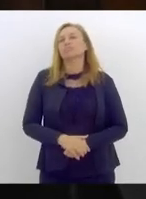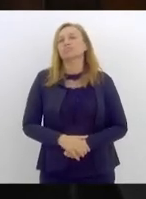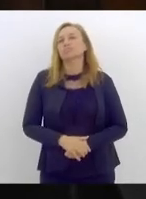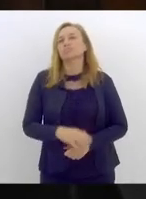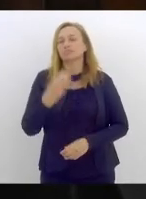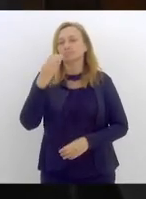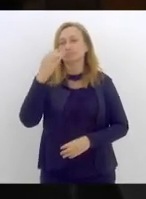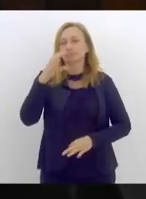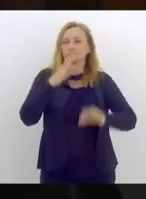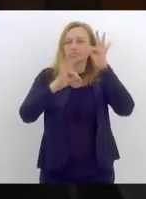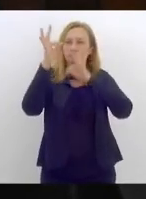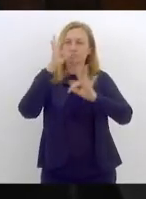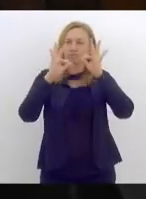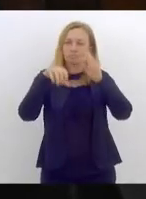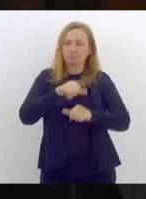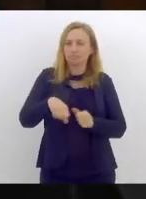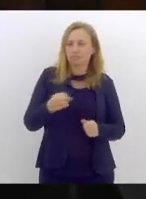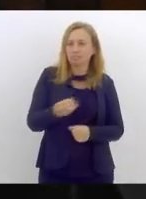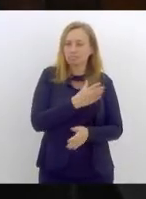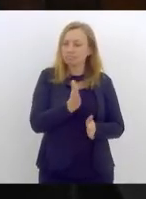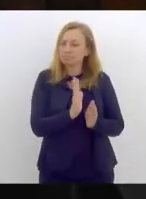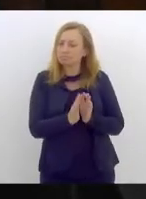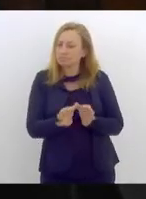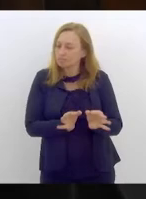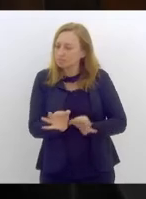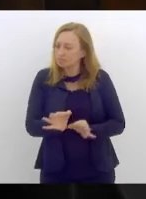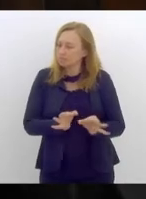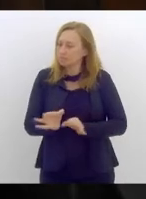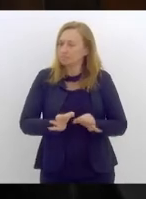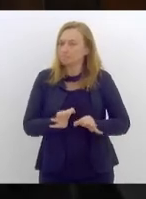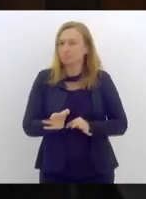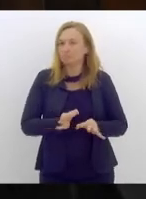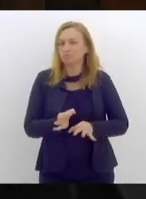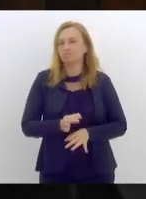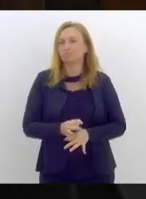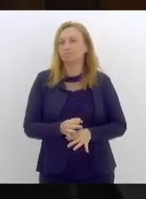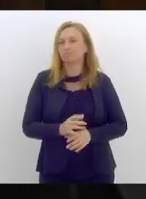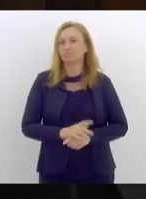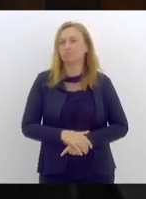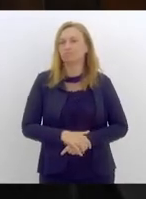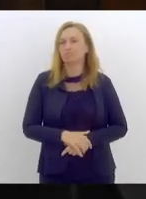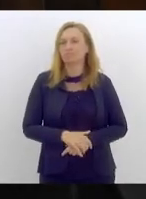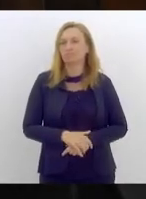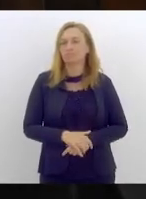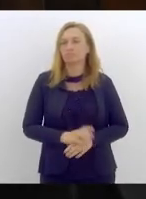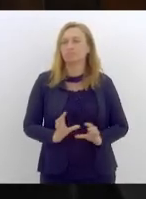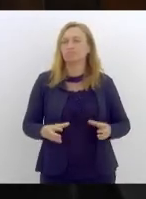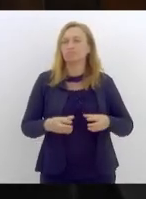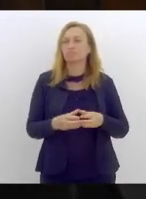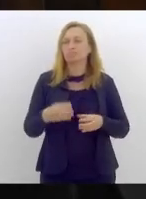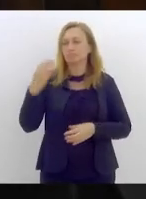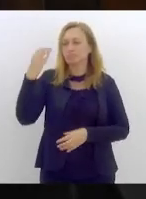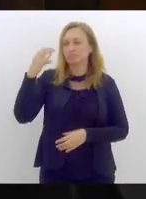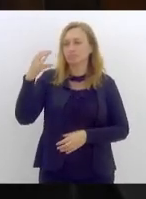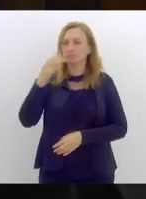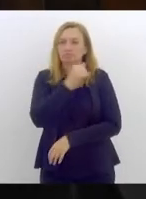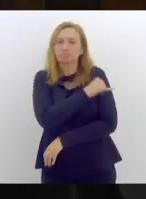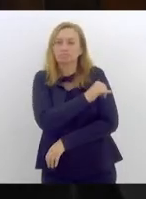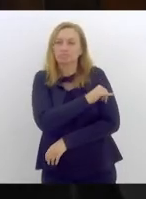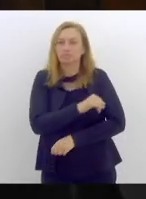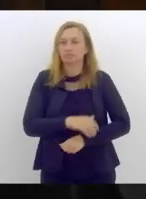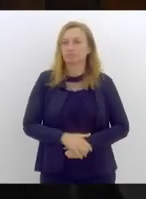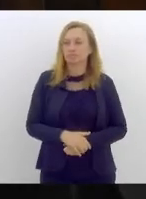ciência e tecnologia inovação organizando organizando o funcionamento do campo científico no Rio de Janeiro e o